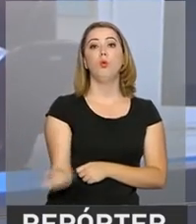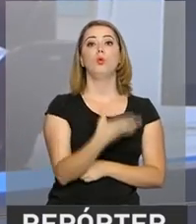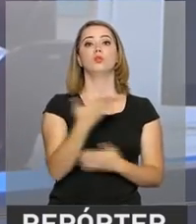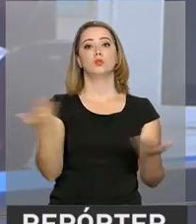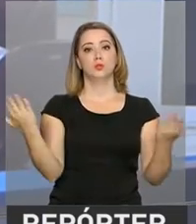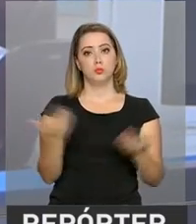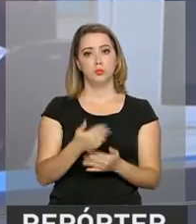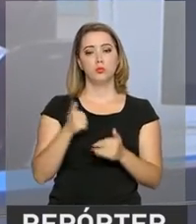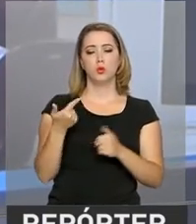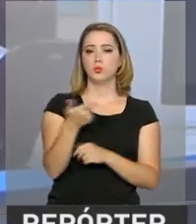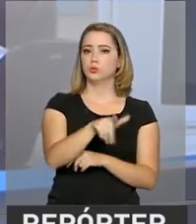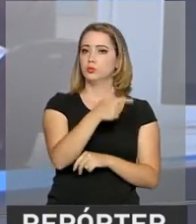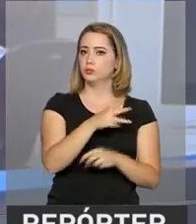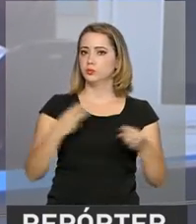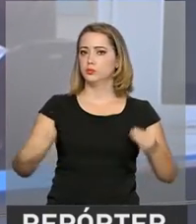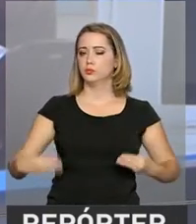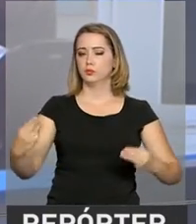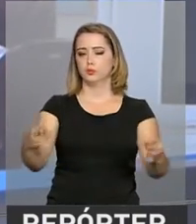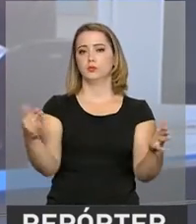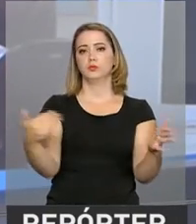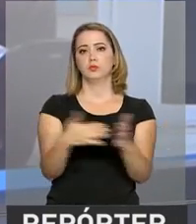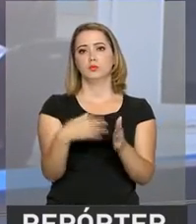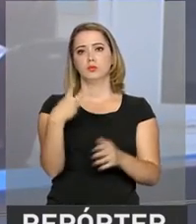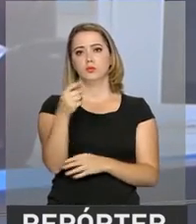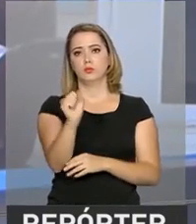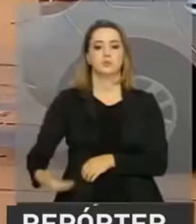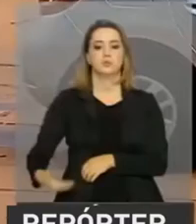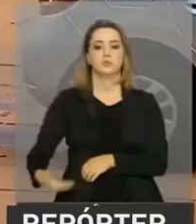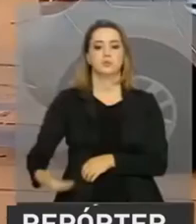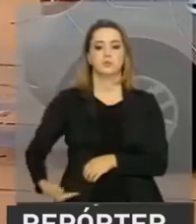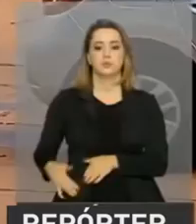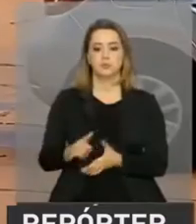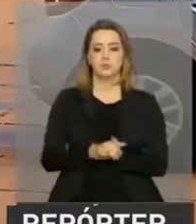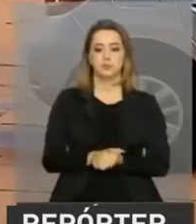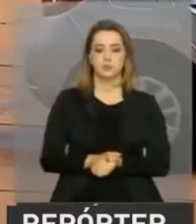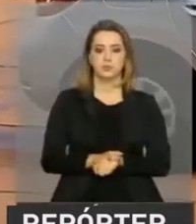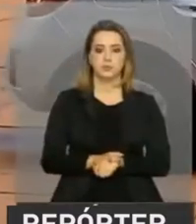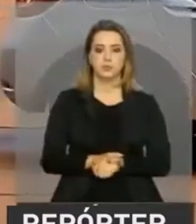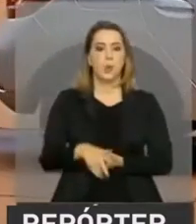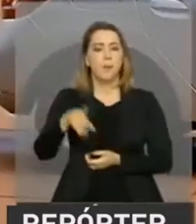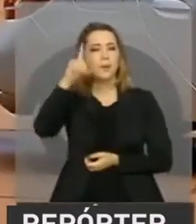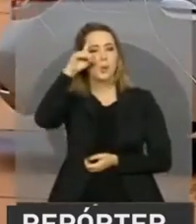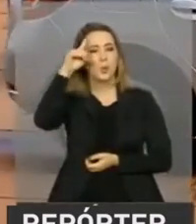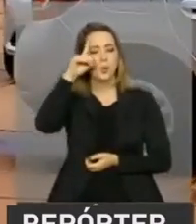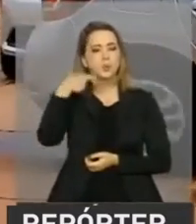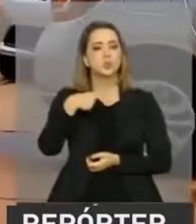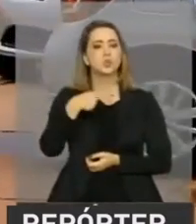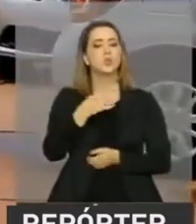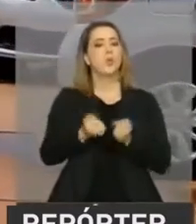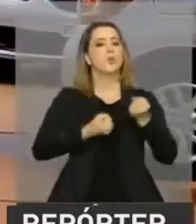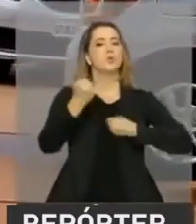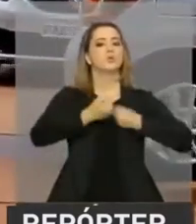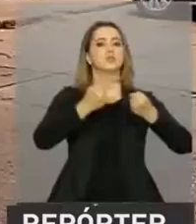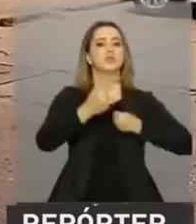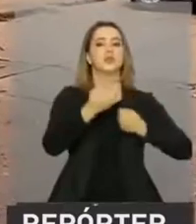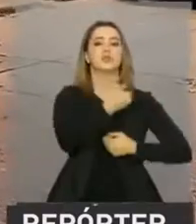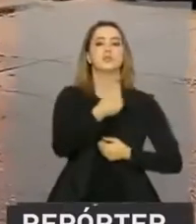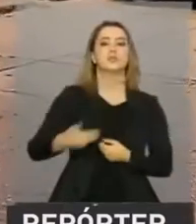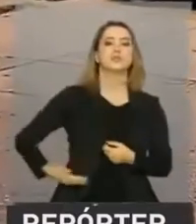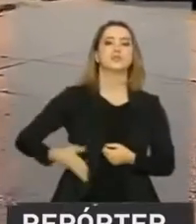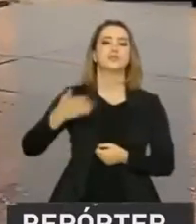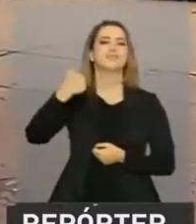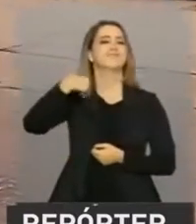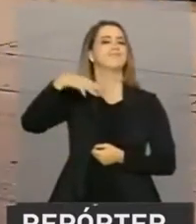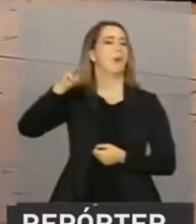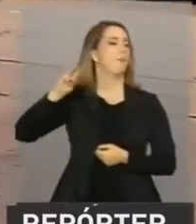estendido a outros ministérios até 2018 por dia os carros oficiais do governo rodam